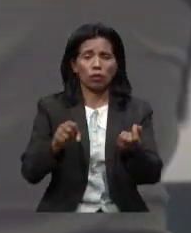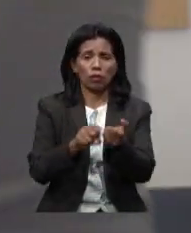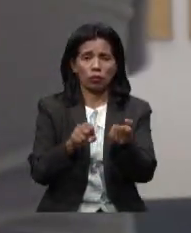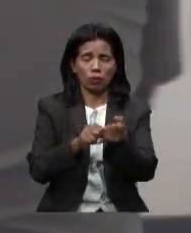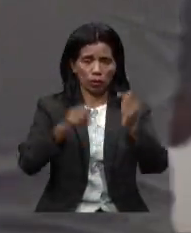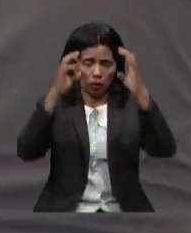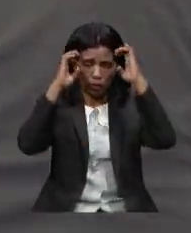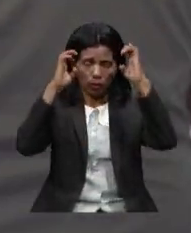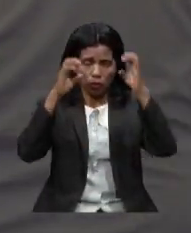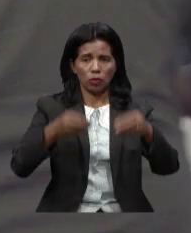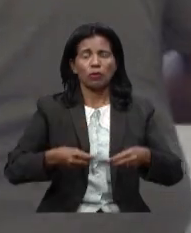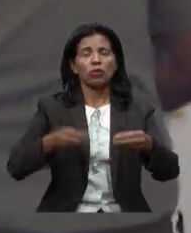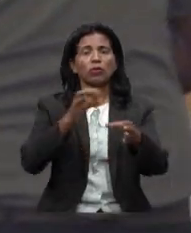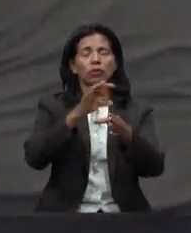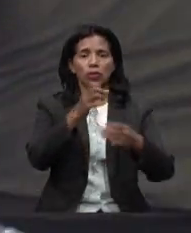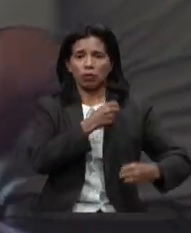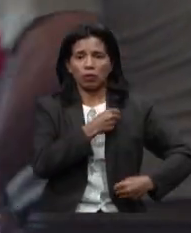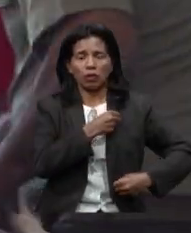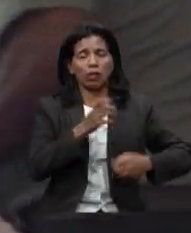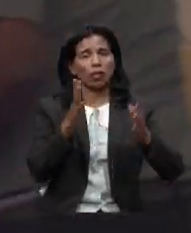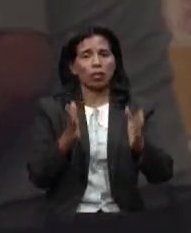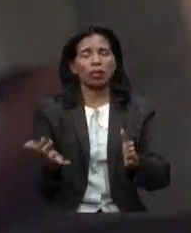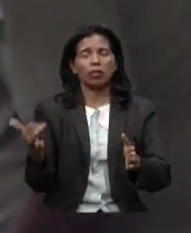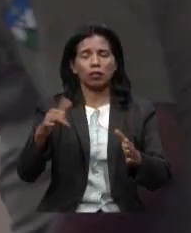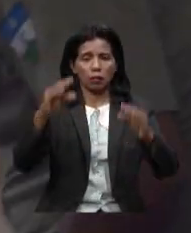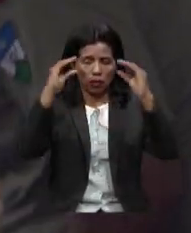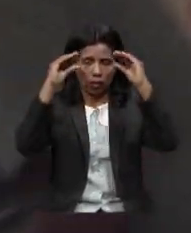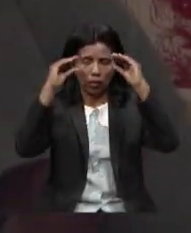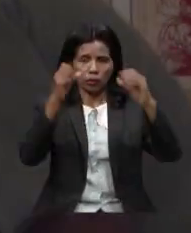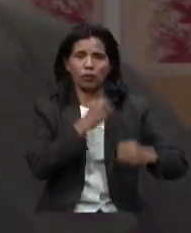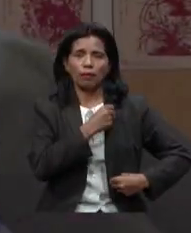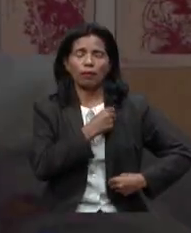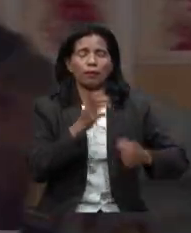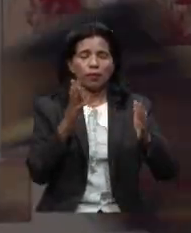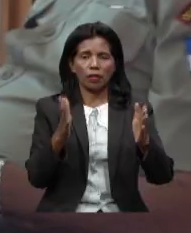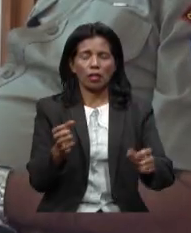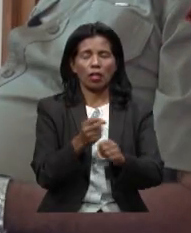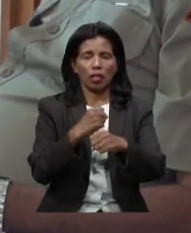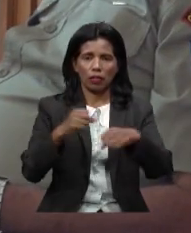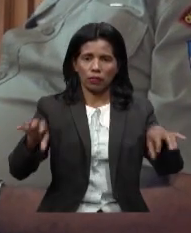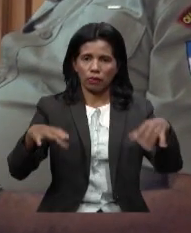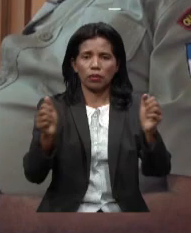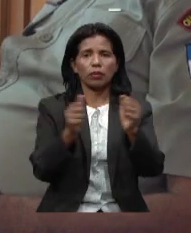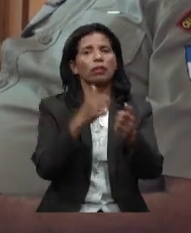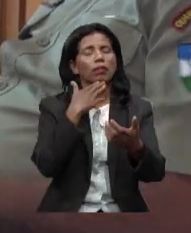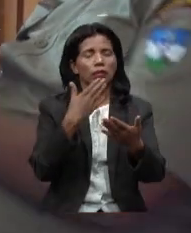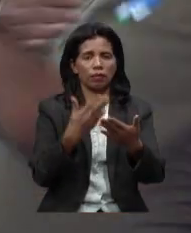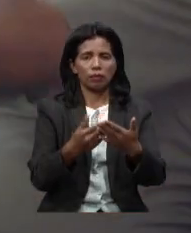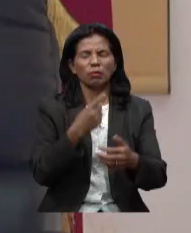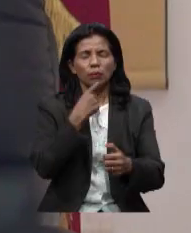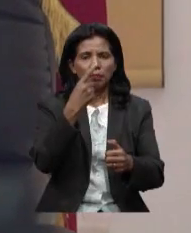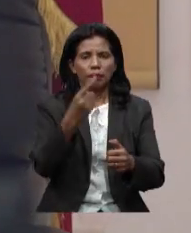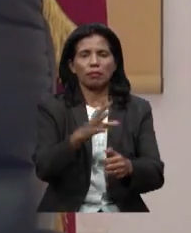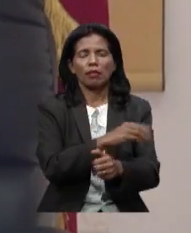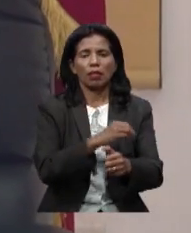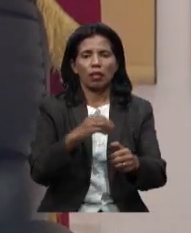li russi fo formação ba militar sira nune bele educa militar sira halau missão ho dia glutang. Falu ratou assunto